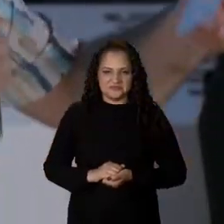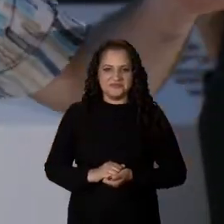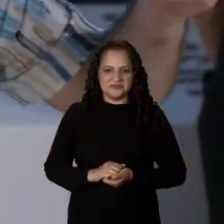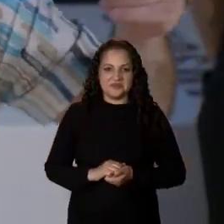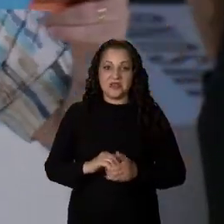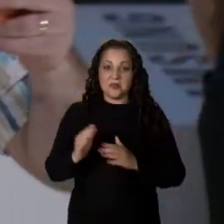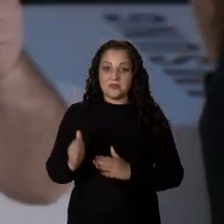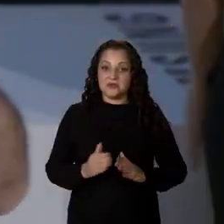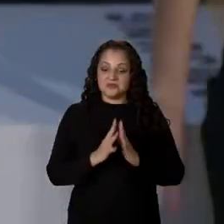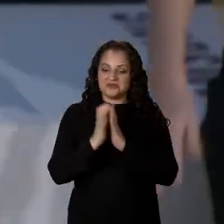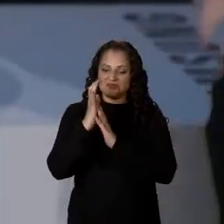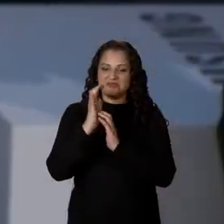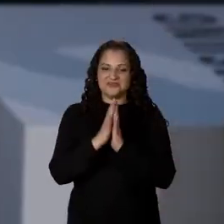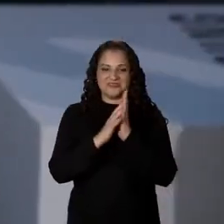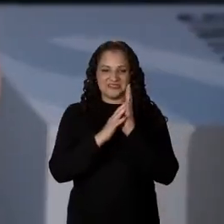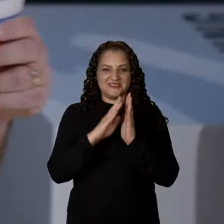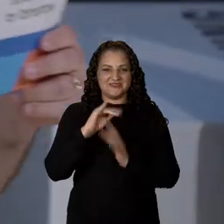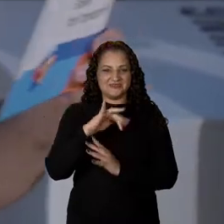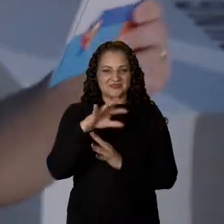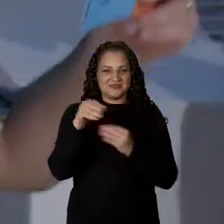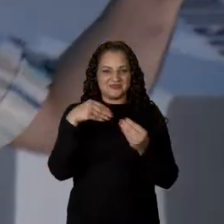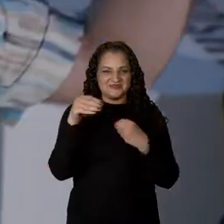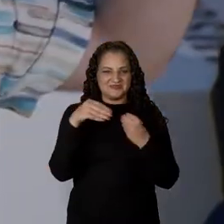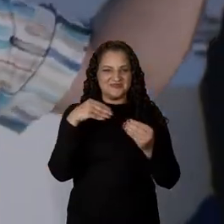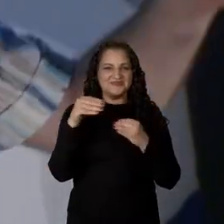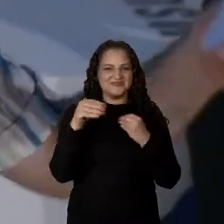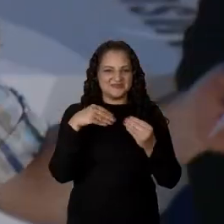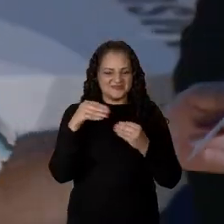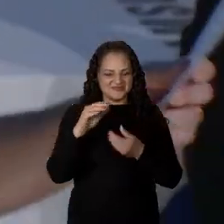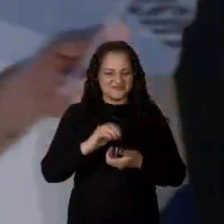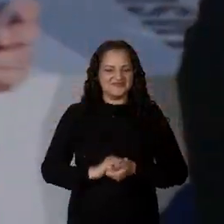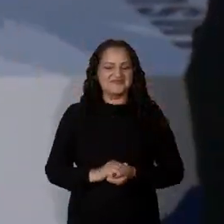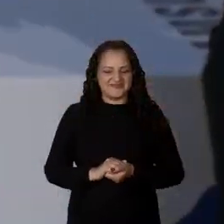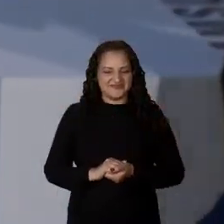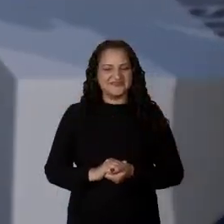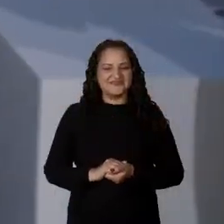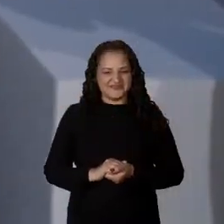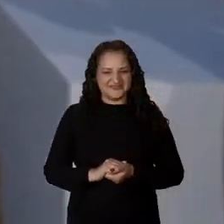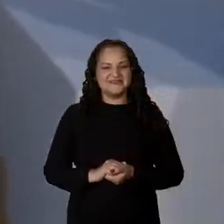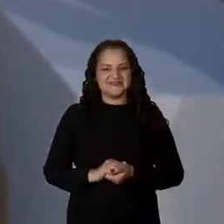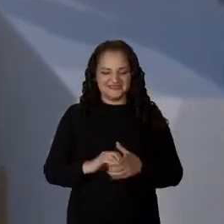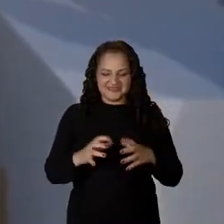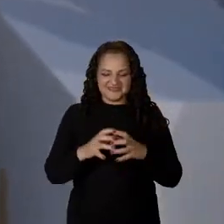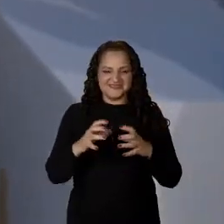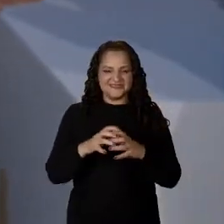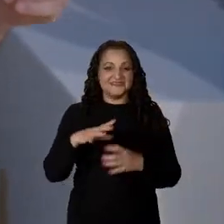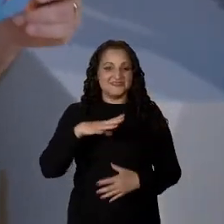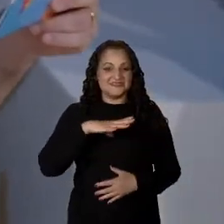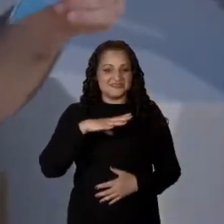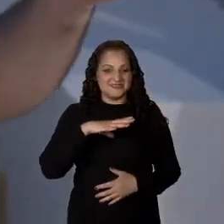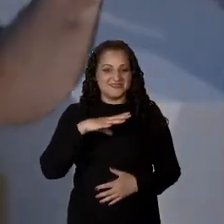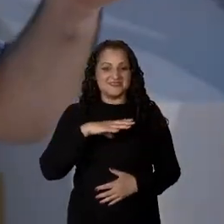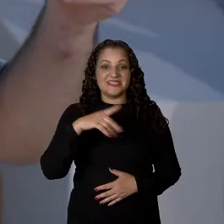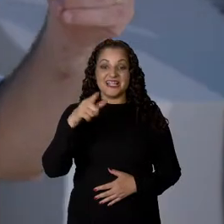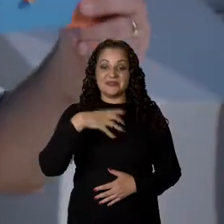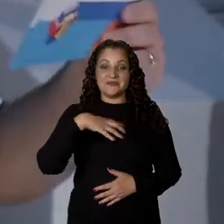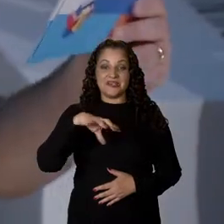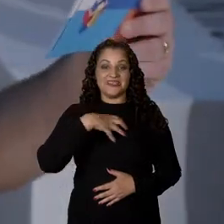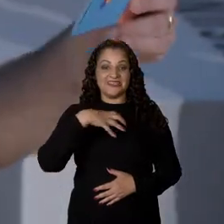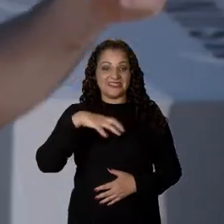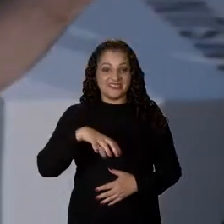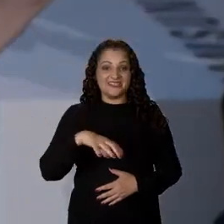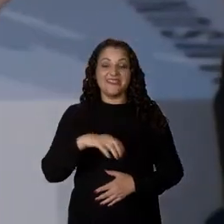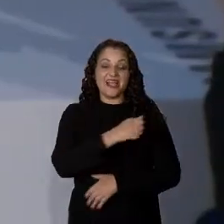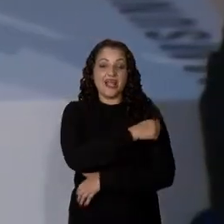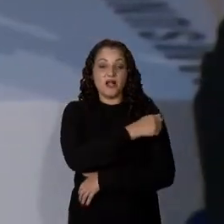Produção de luvas a partir do bioplástico produzido através da Gabi Cisalana. A galera da cidade de Araci, na Bahia. Alunos do